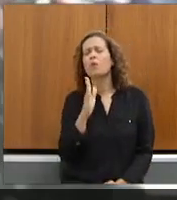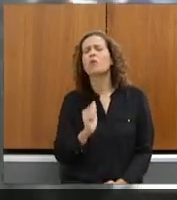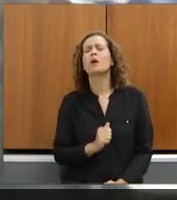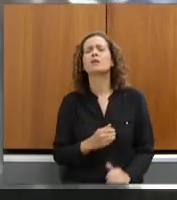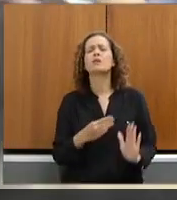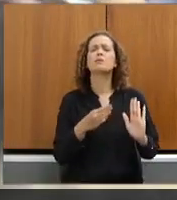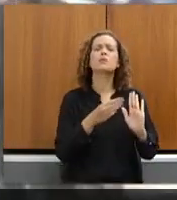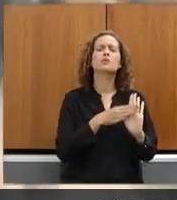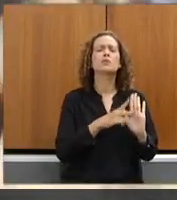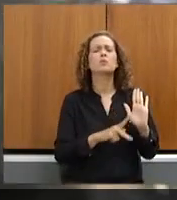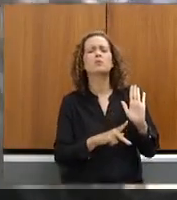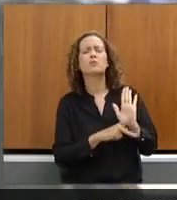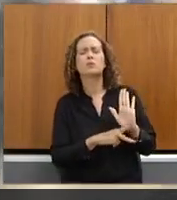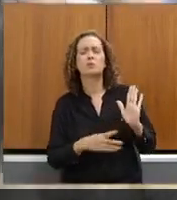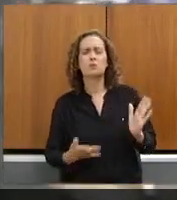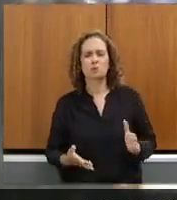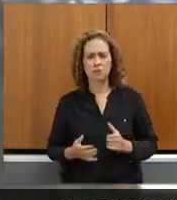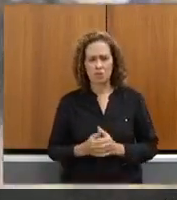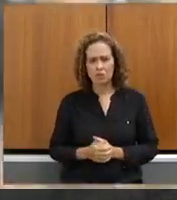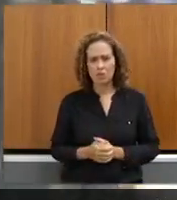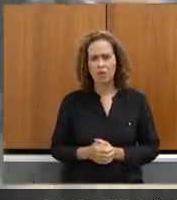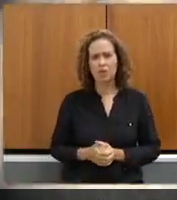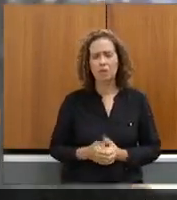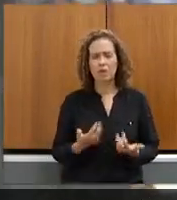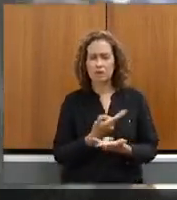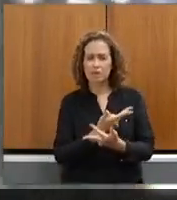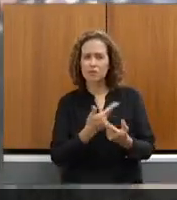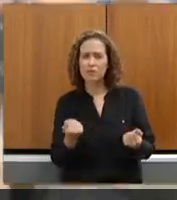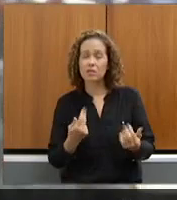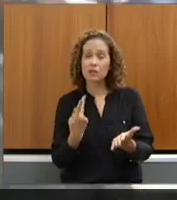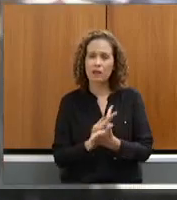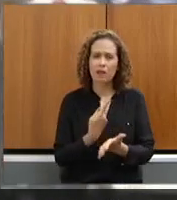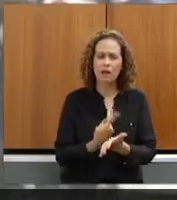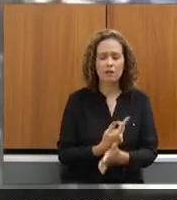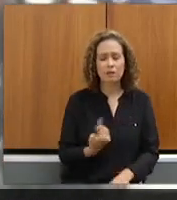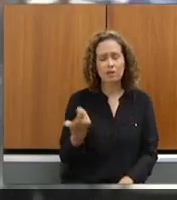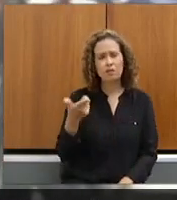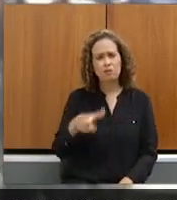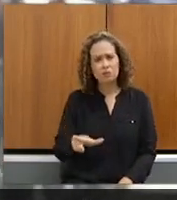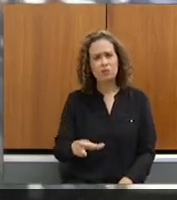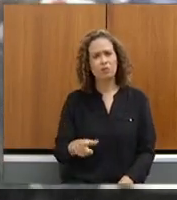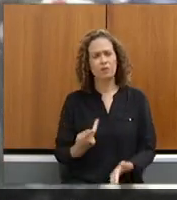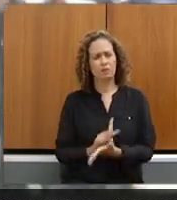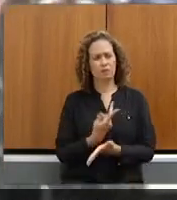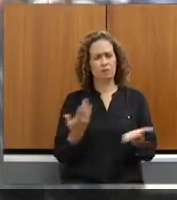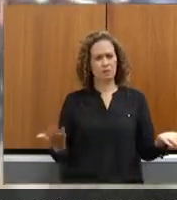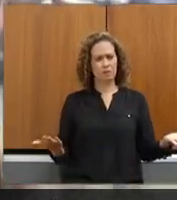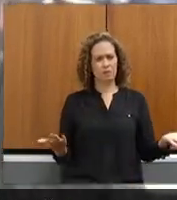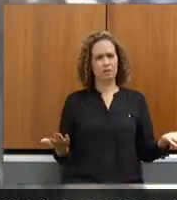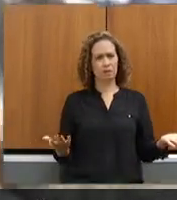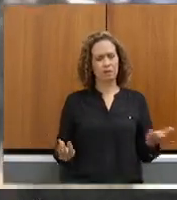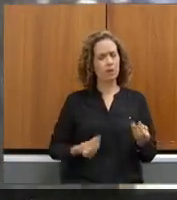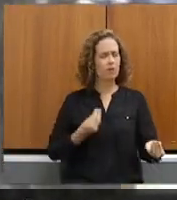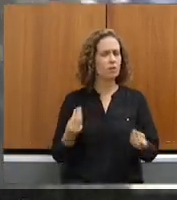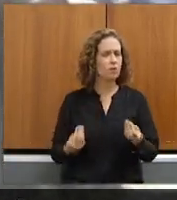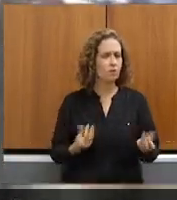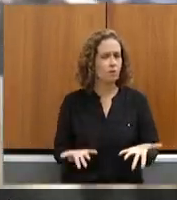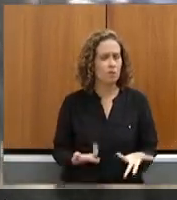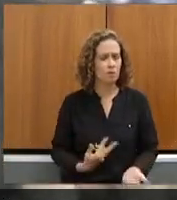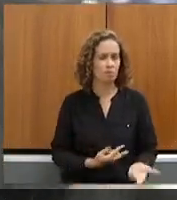adotadas para e fingir irregularidades como é que se ou cometeu no verbo ter mais quando será